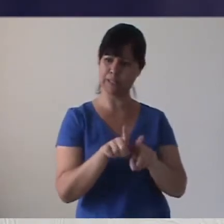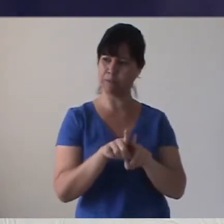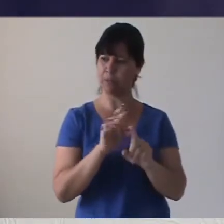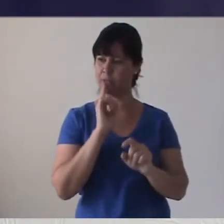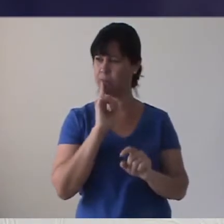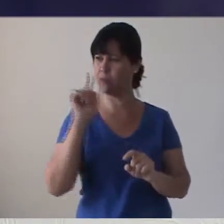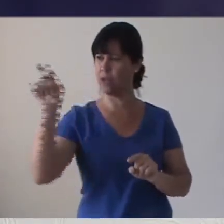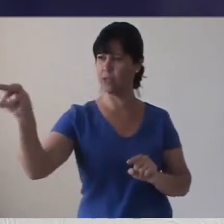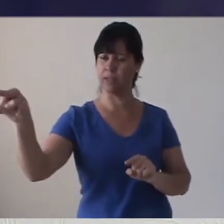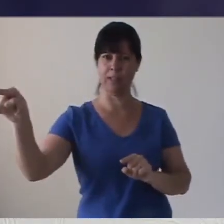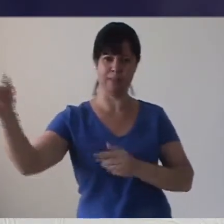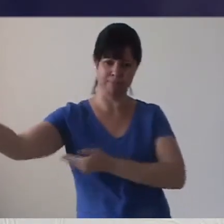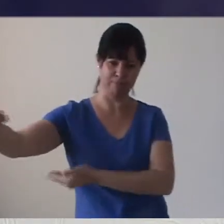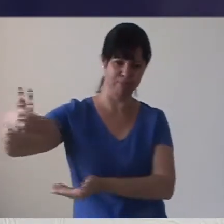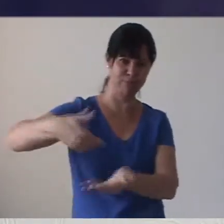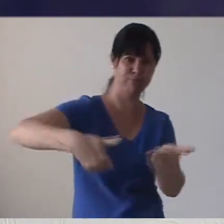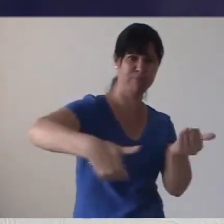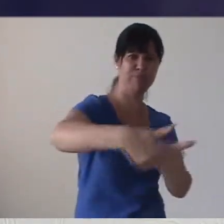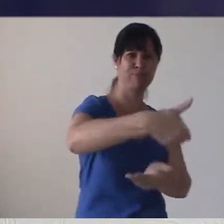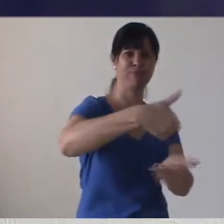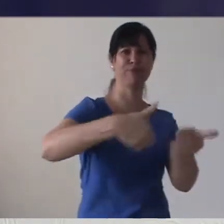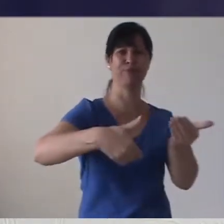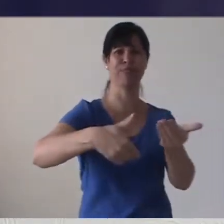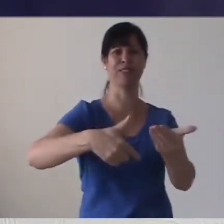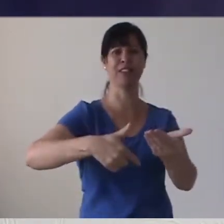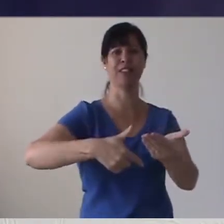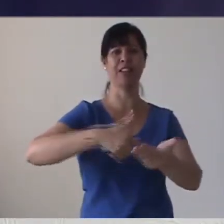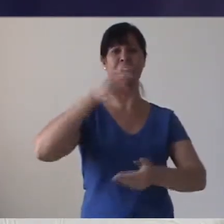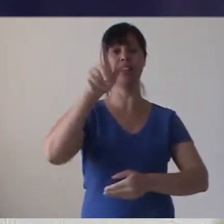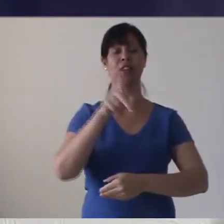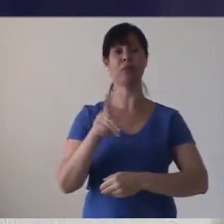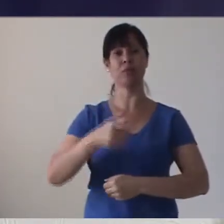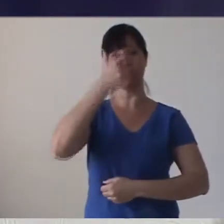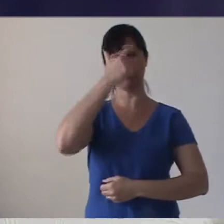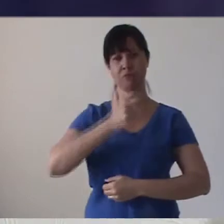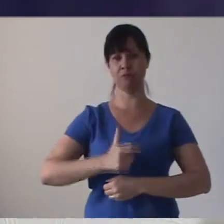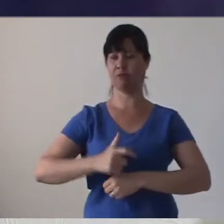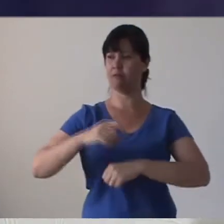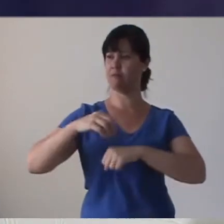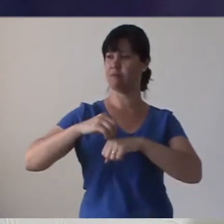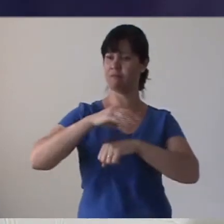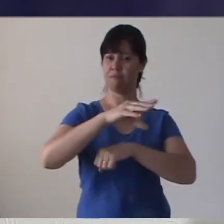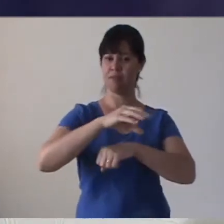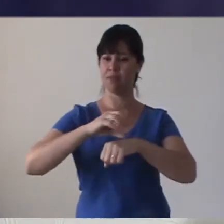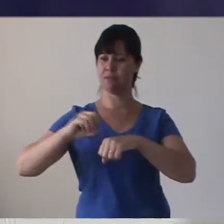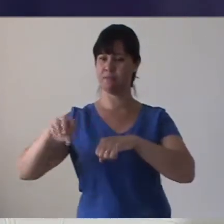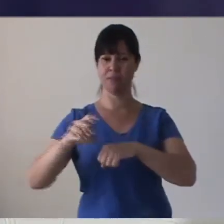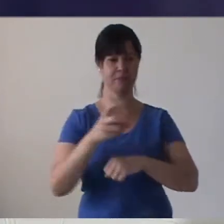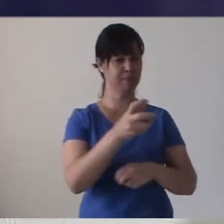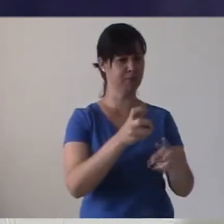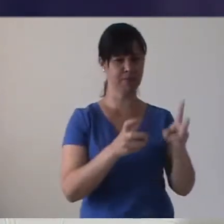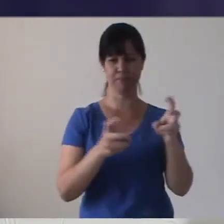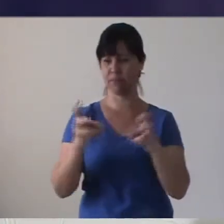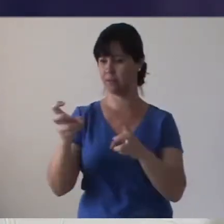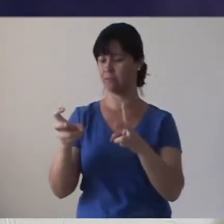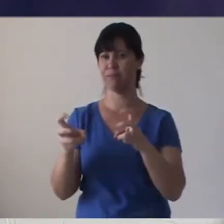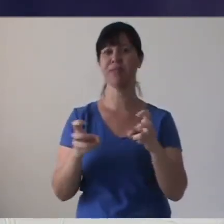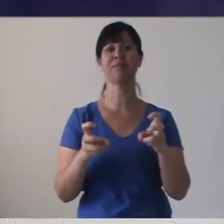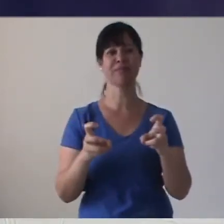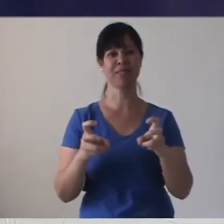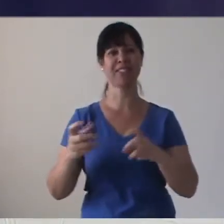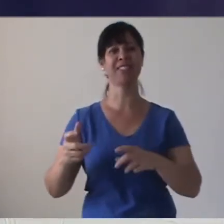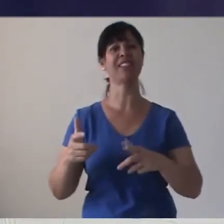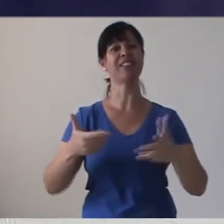vai motivar o Joãozinho, vai ajudar o outro Joãozinho, e isso vai fazendo com que eles se motivem, tá?